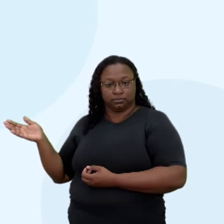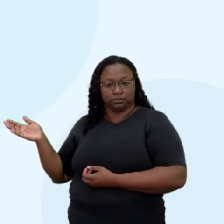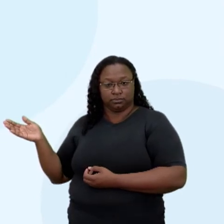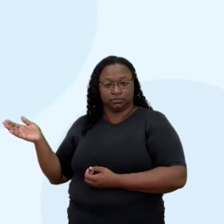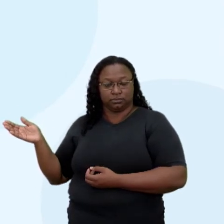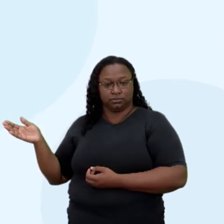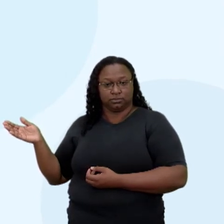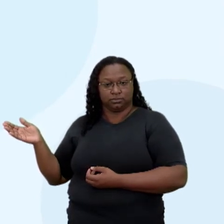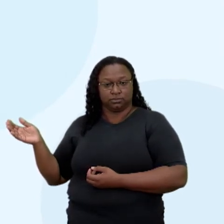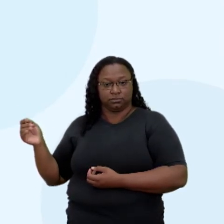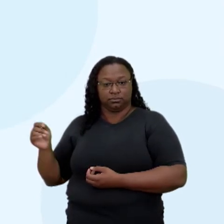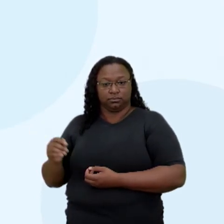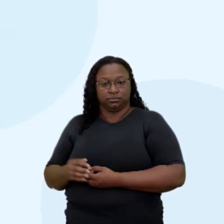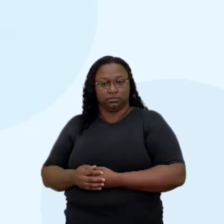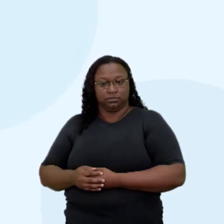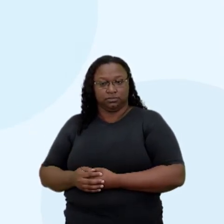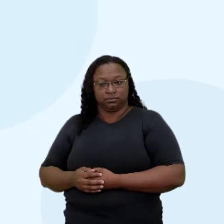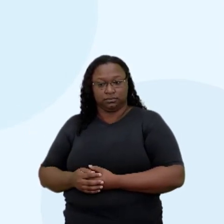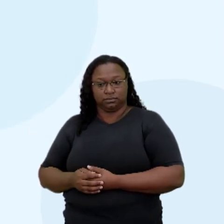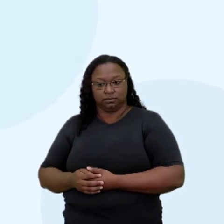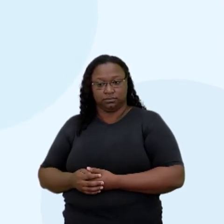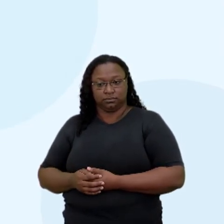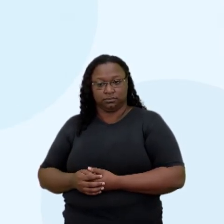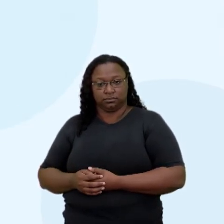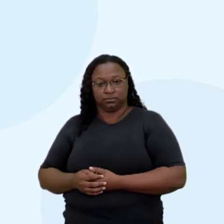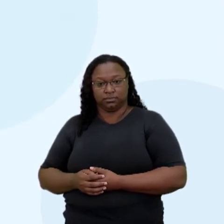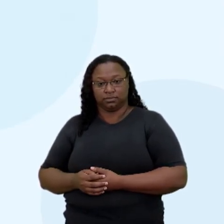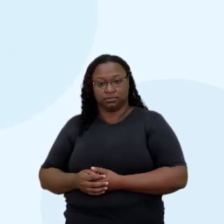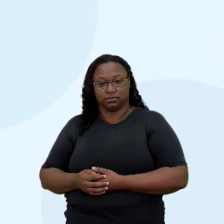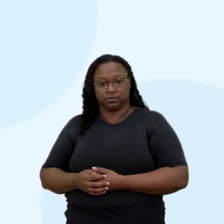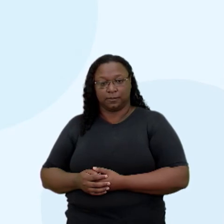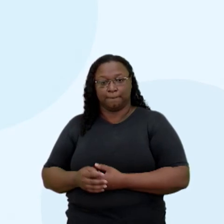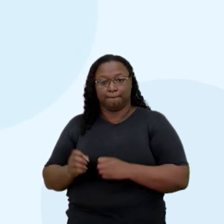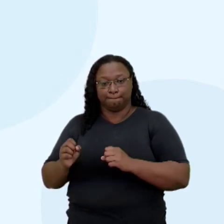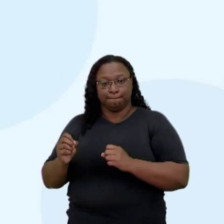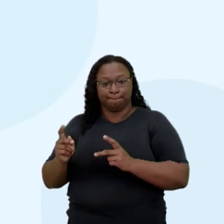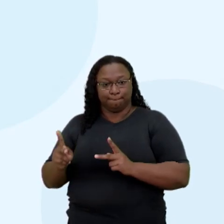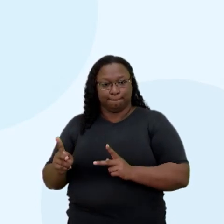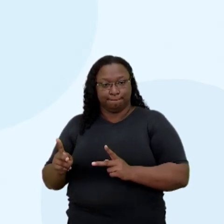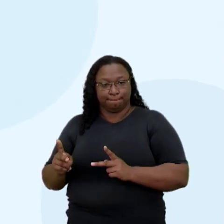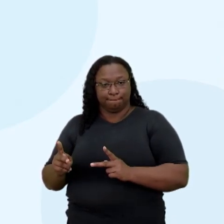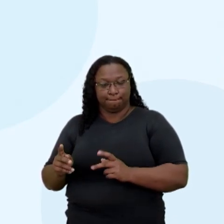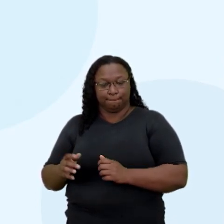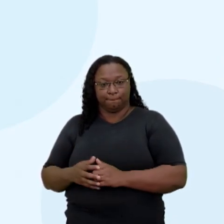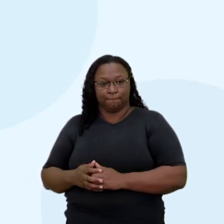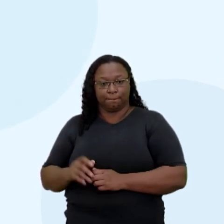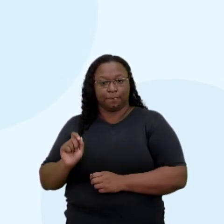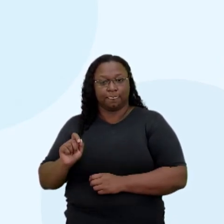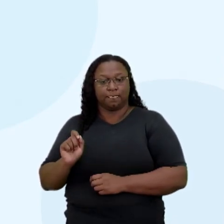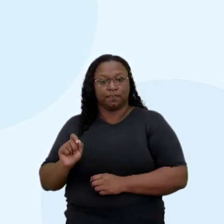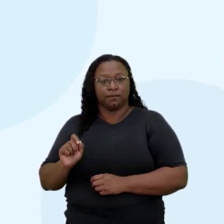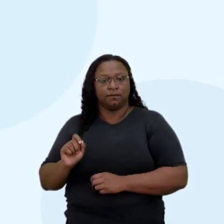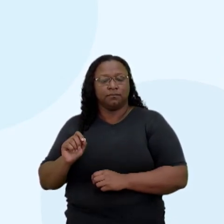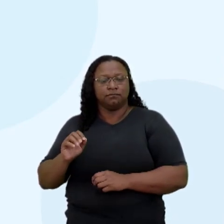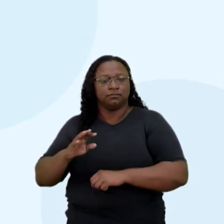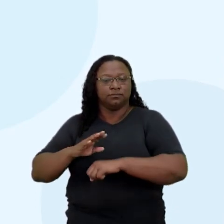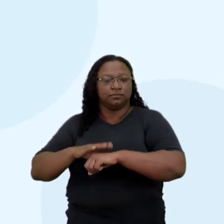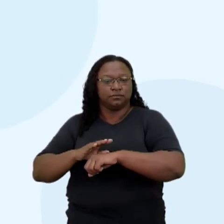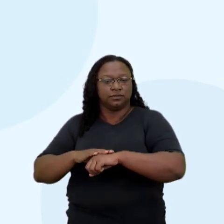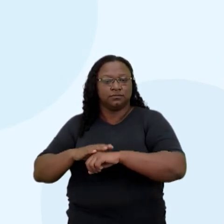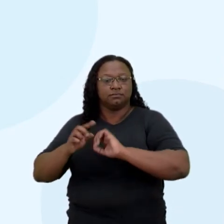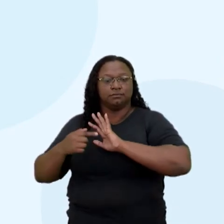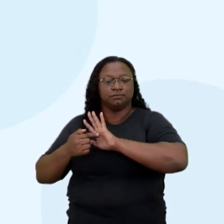aí todos os cálculos na ordem que ele aparece, tudo bem? E aí o que a gente fez? A gente mostrou uma associação,